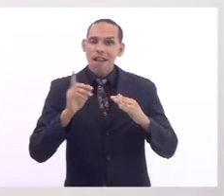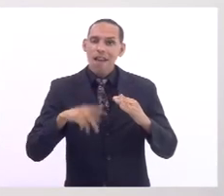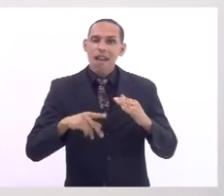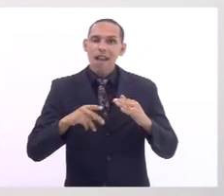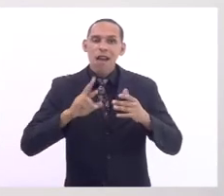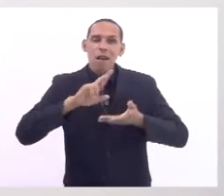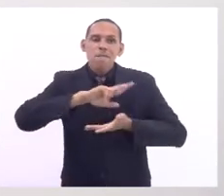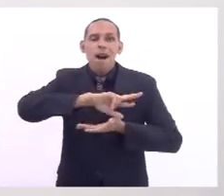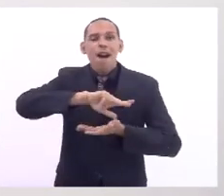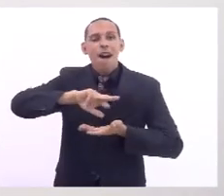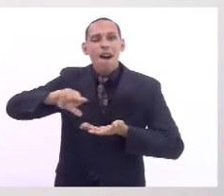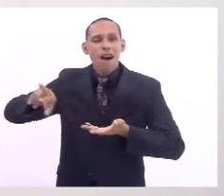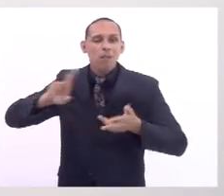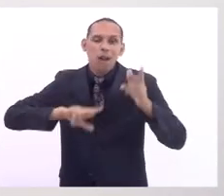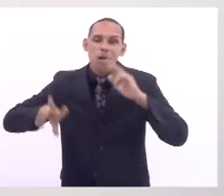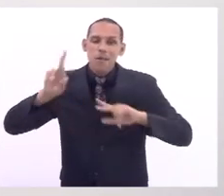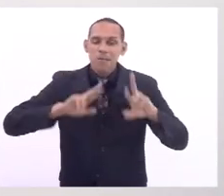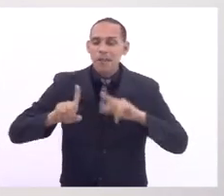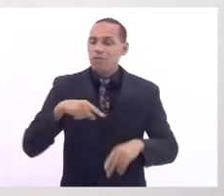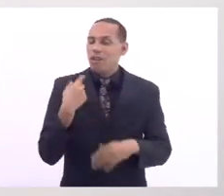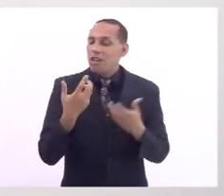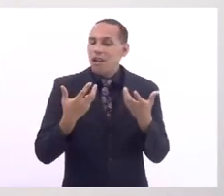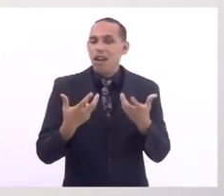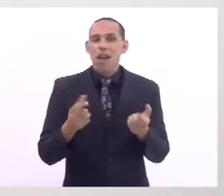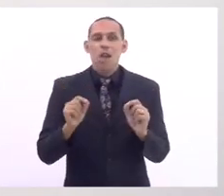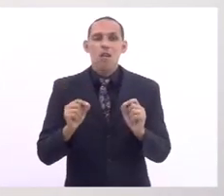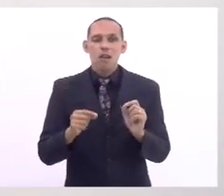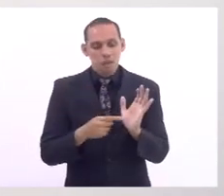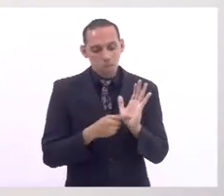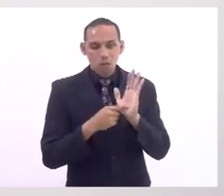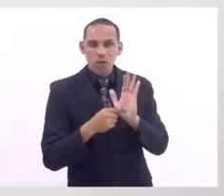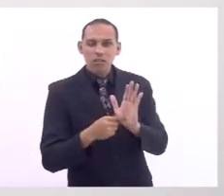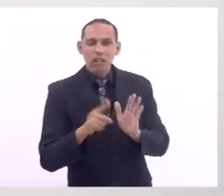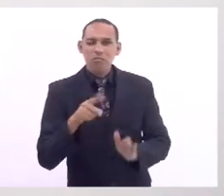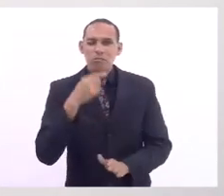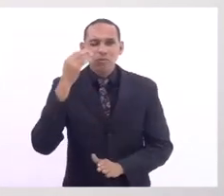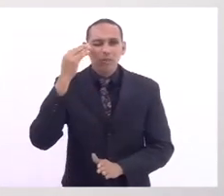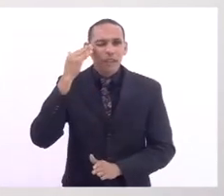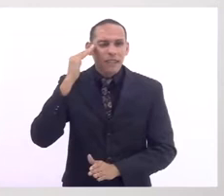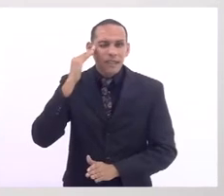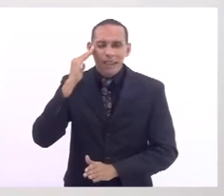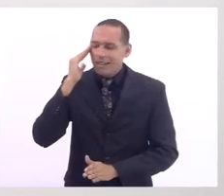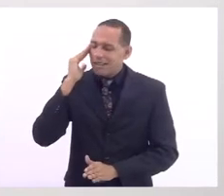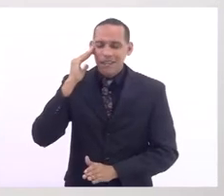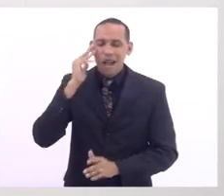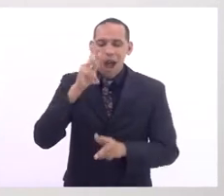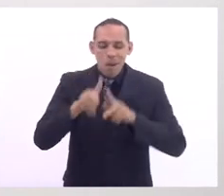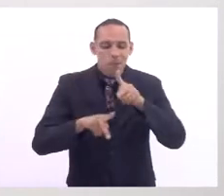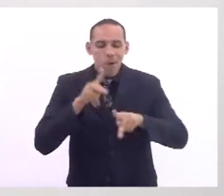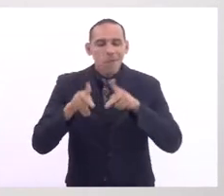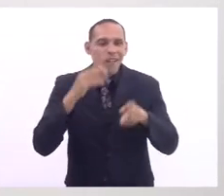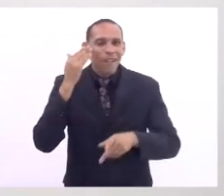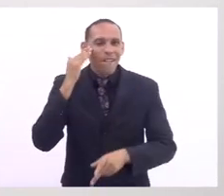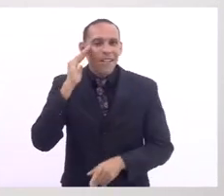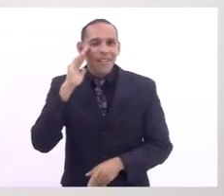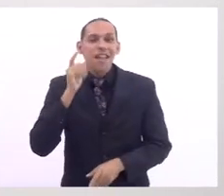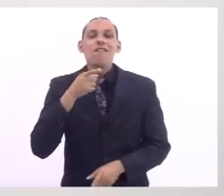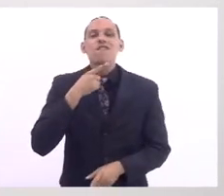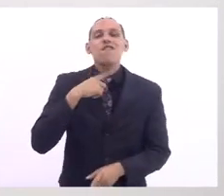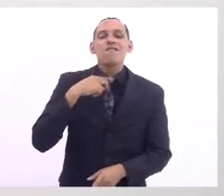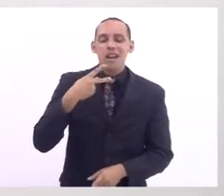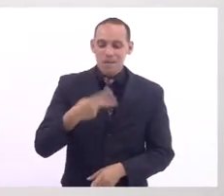pretende nessa casa é expressar o entendimento EA vontade da população do estado do Rio de Janeiro